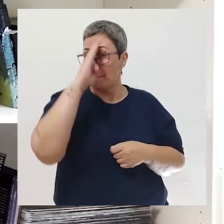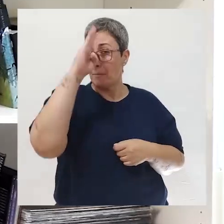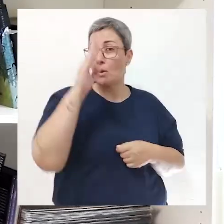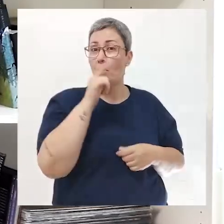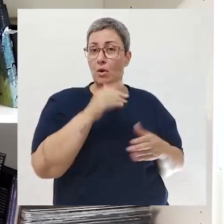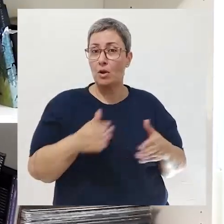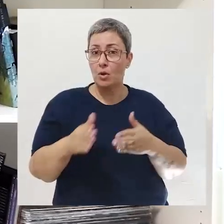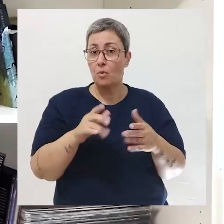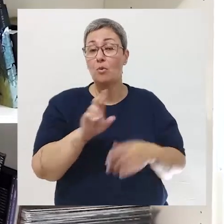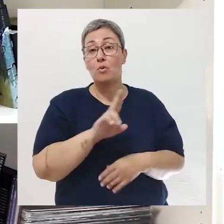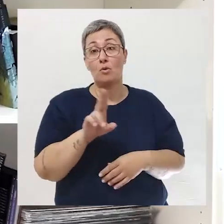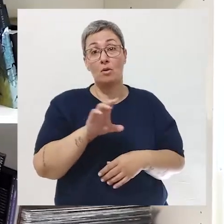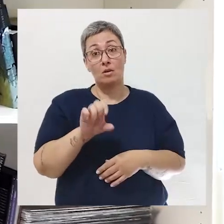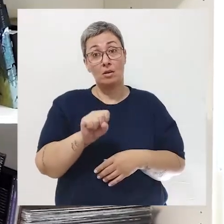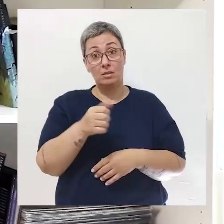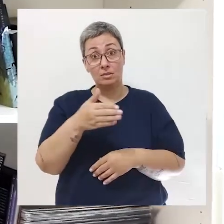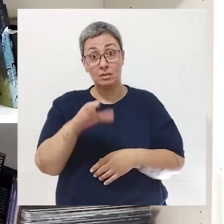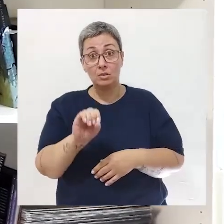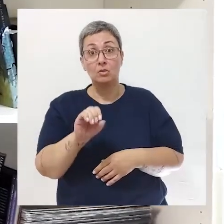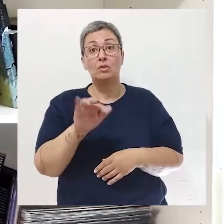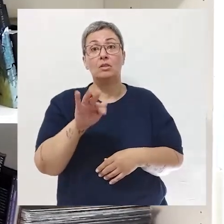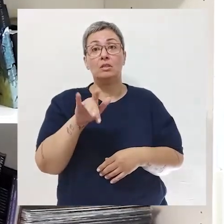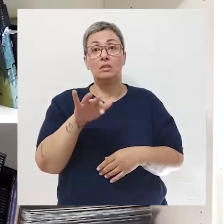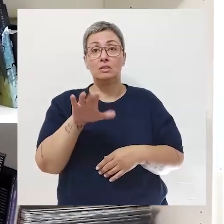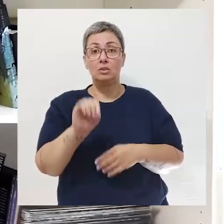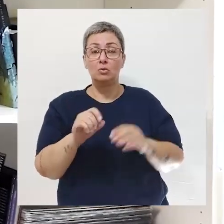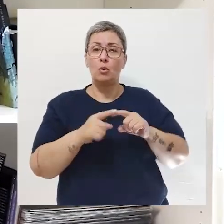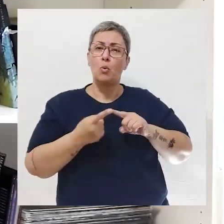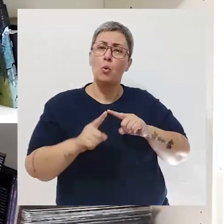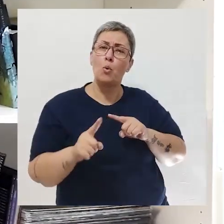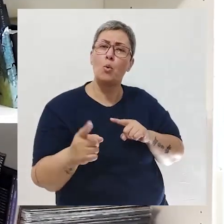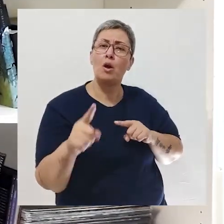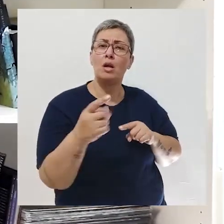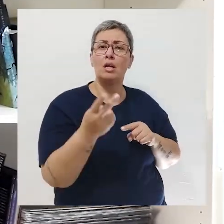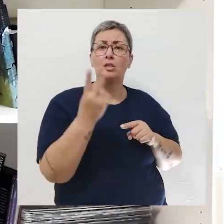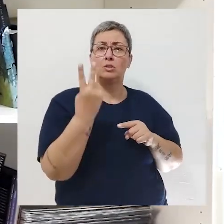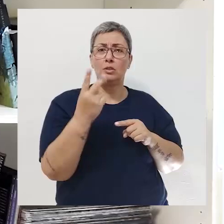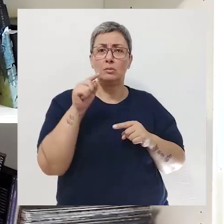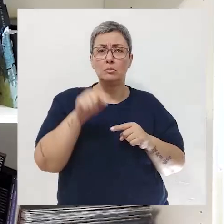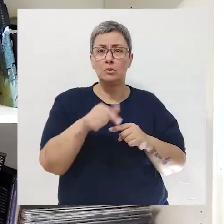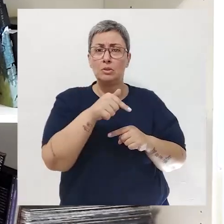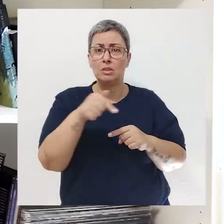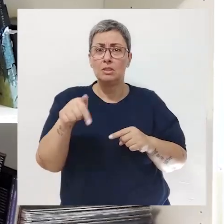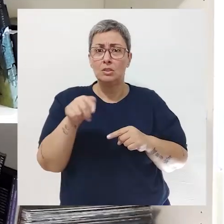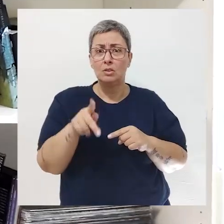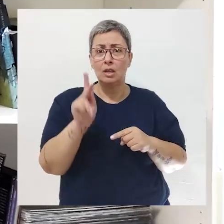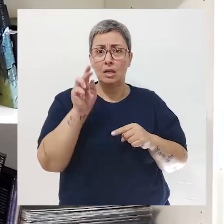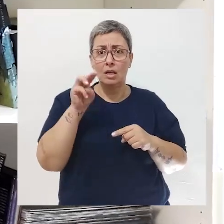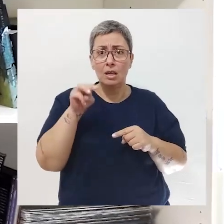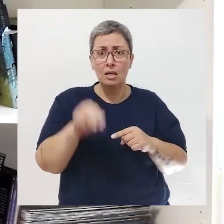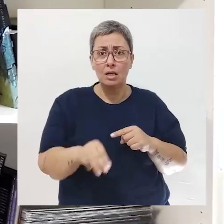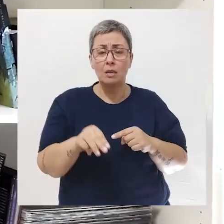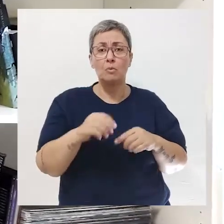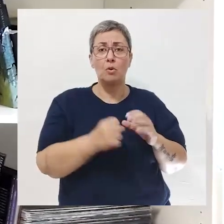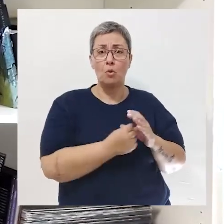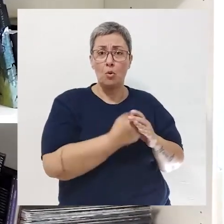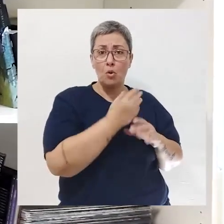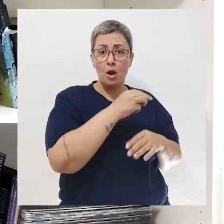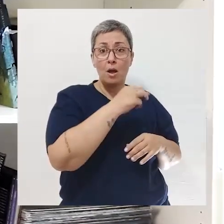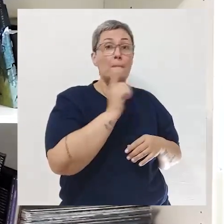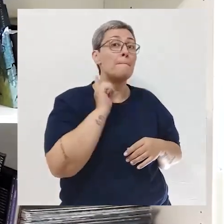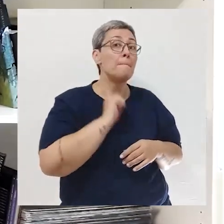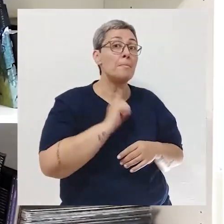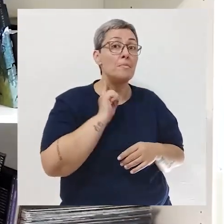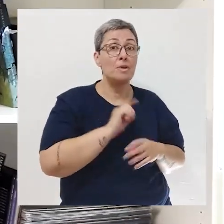principal rio é o São Francisco e ele perpassa uma distância de 2.700 quilômetros, nascendo em